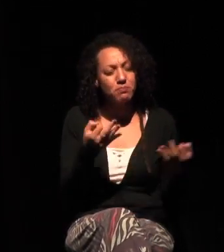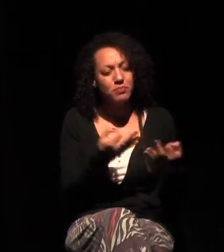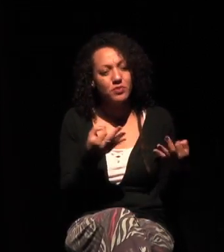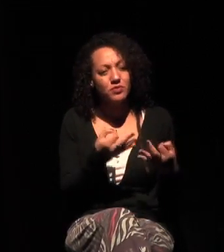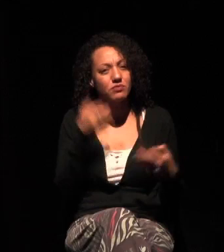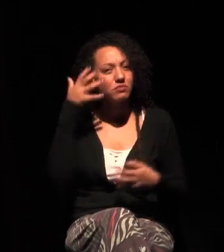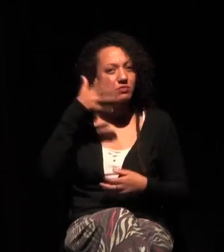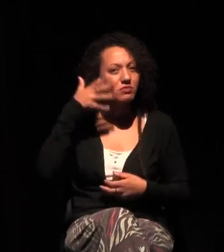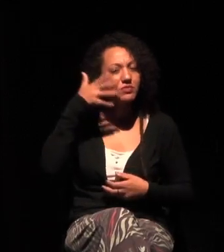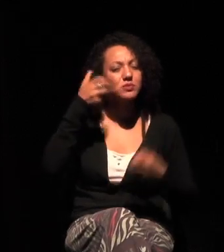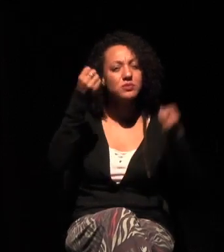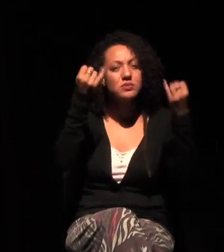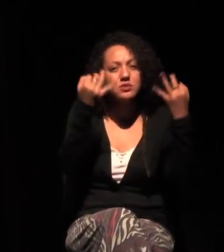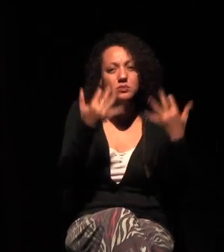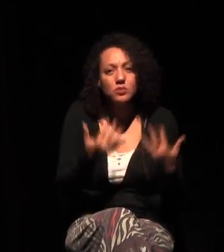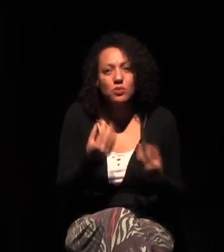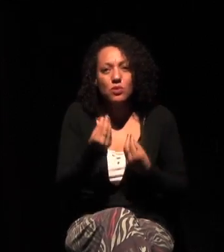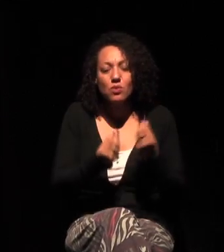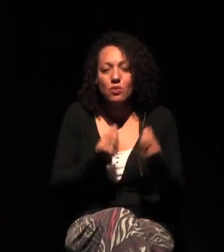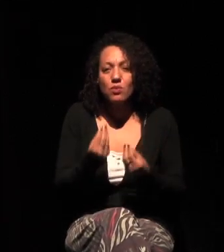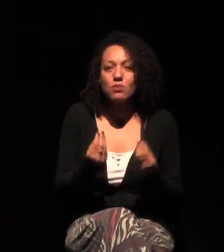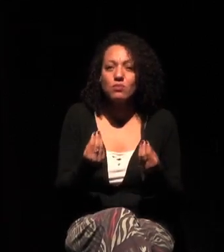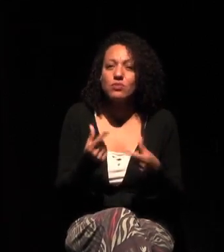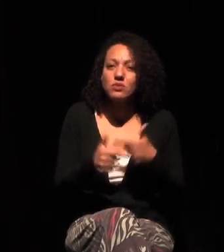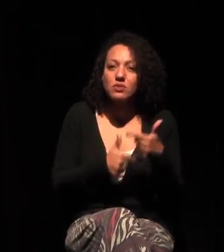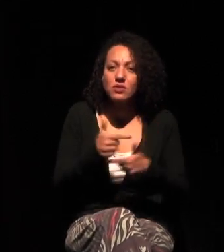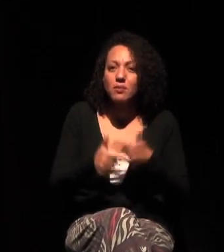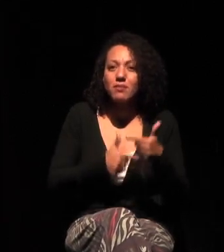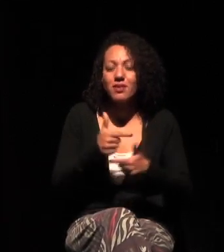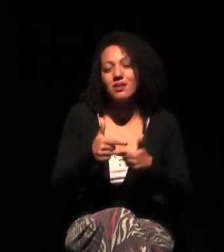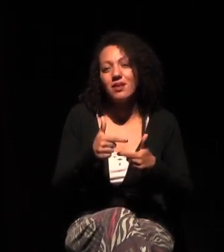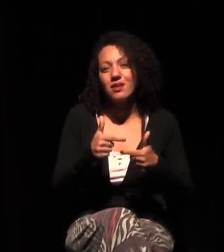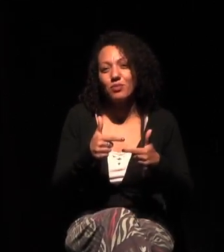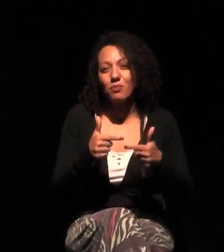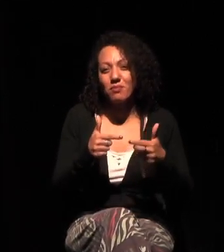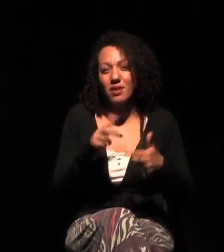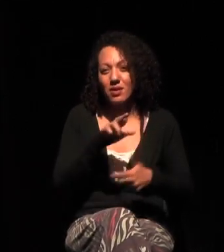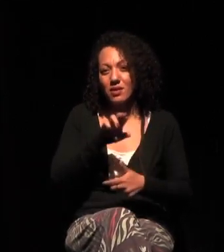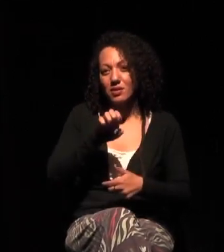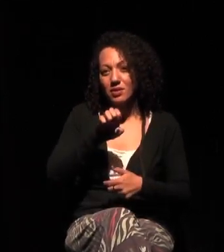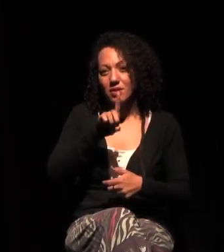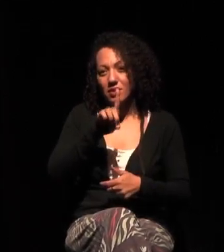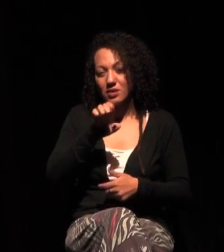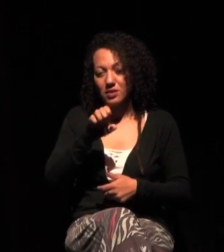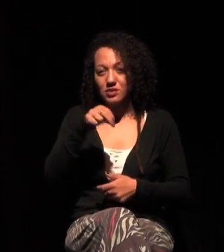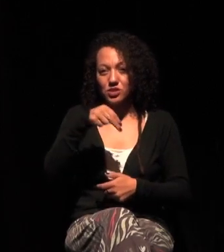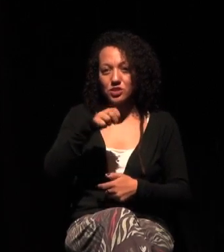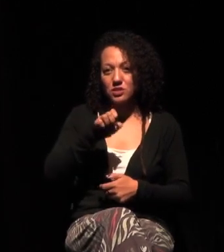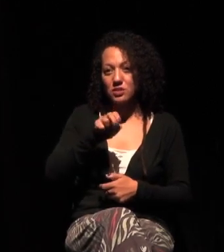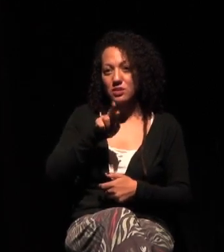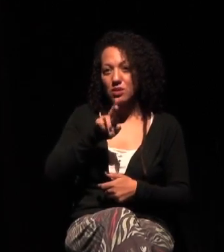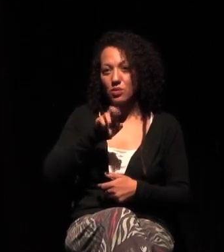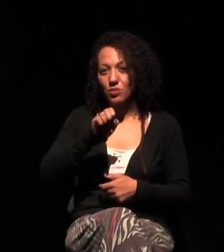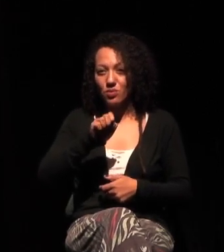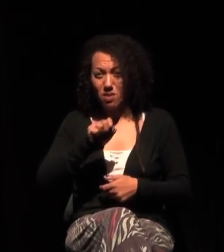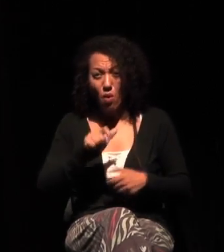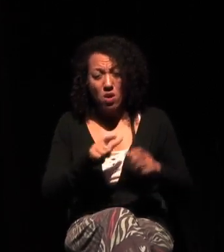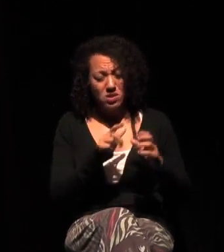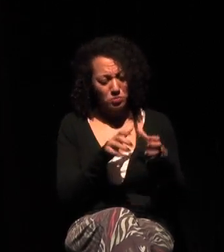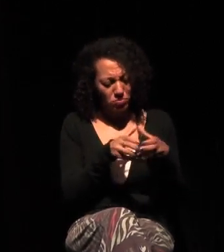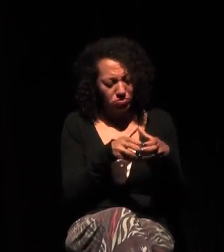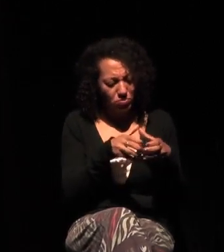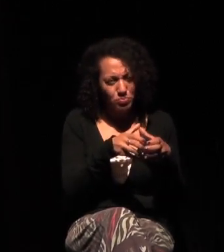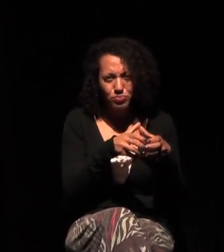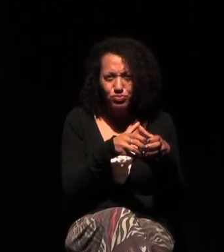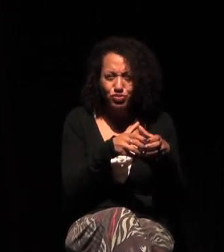trabalhar em volta de uma de uma rede neural acho isso fantástico e acho um caminho muito promissor